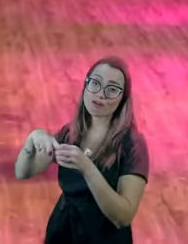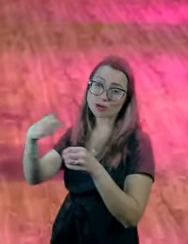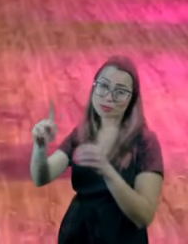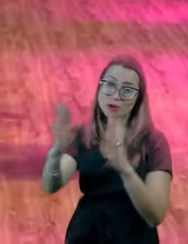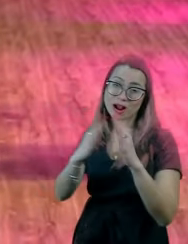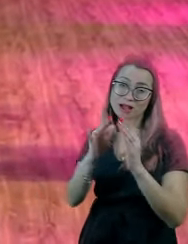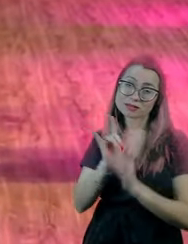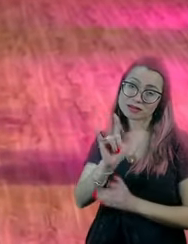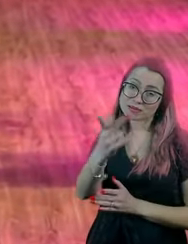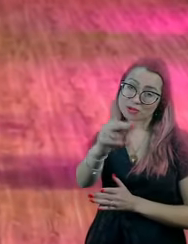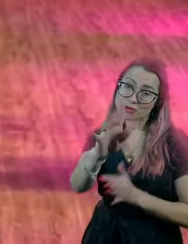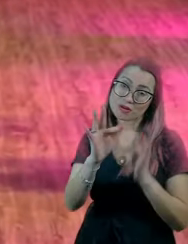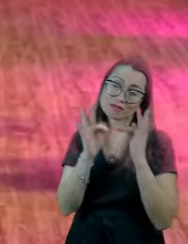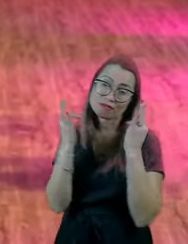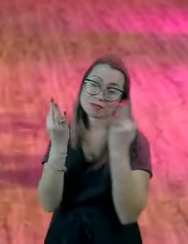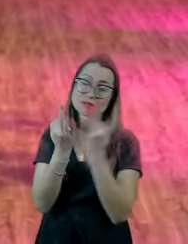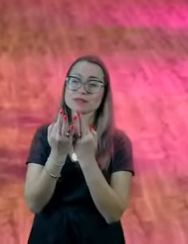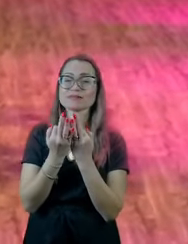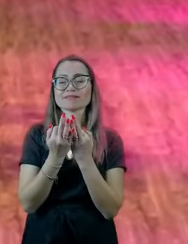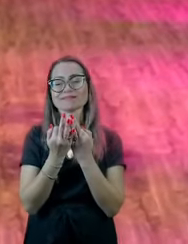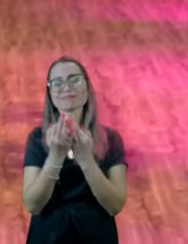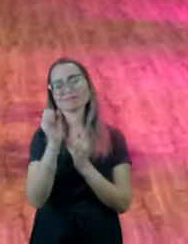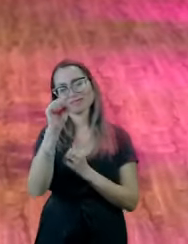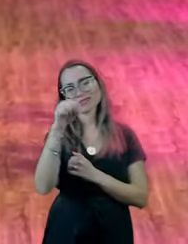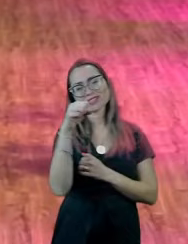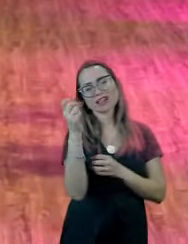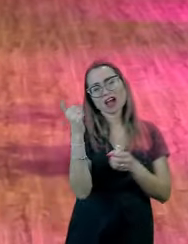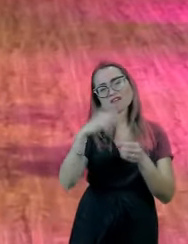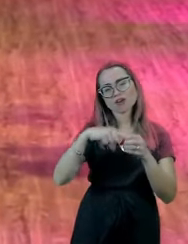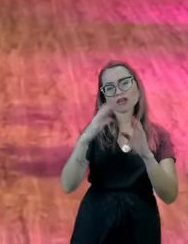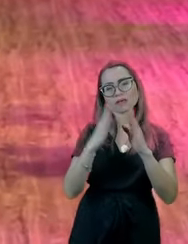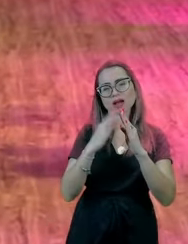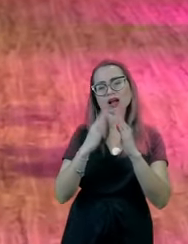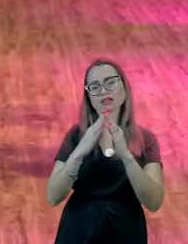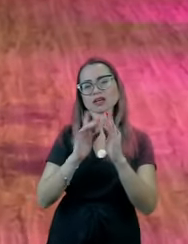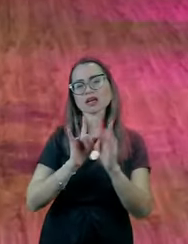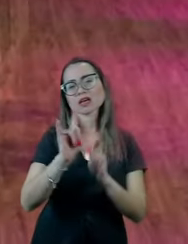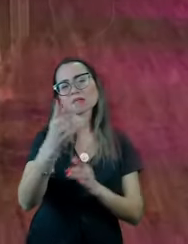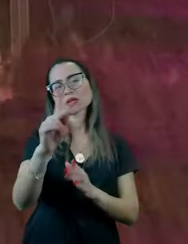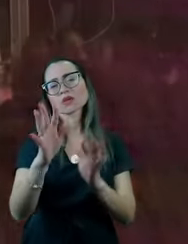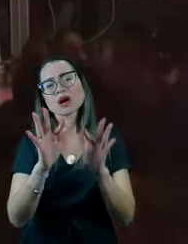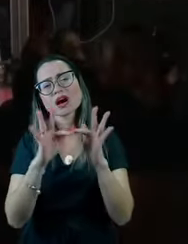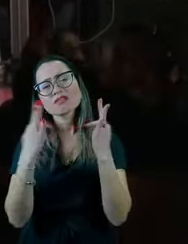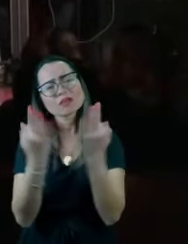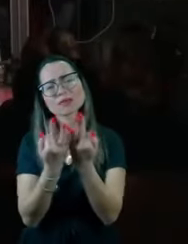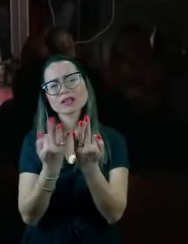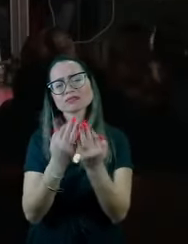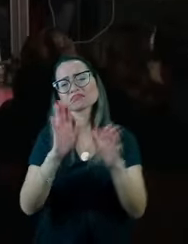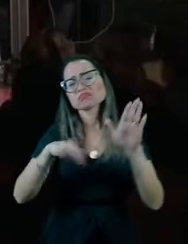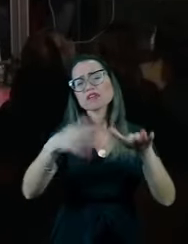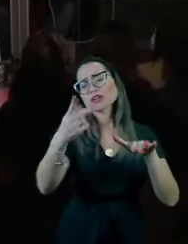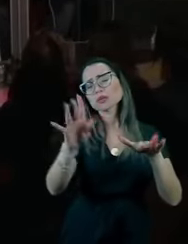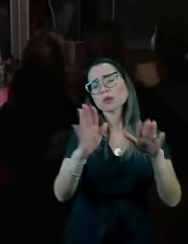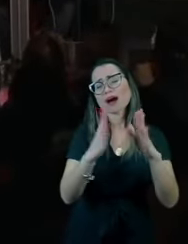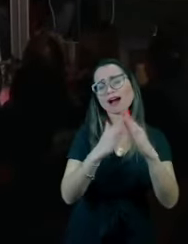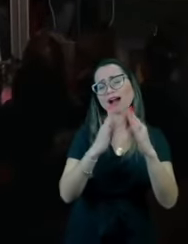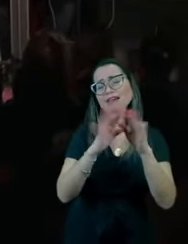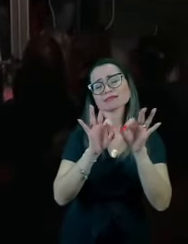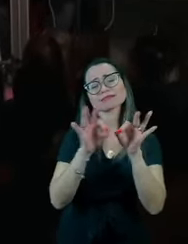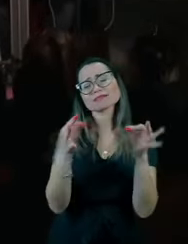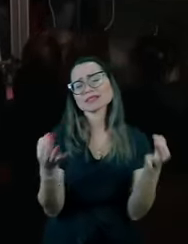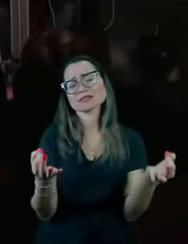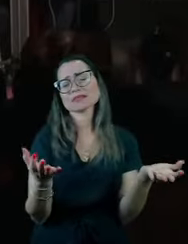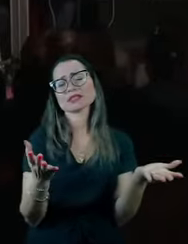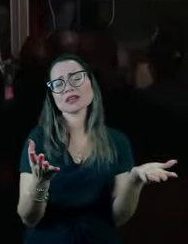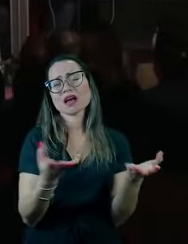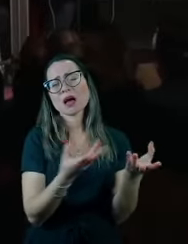Isso pode transformar. Que você possa hoje voltar para a sua casa. Talvez a sua casa é uma casa simples, com azulejos quebrados, tanta